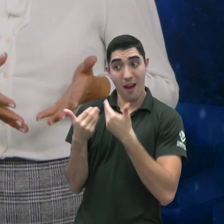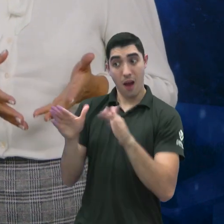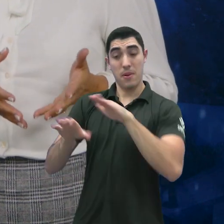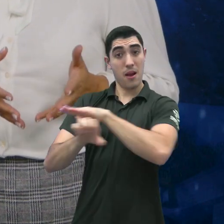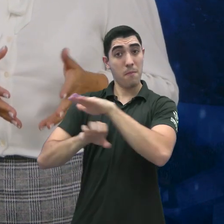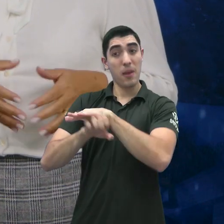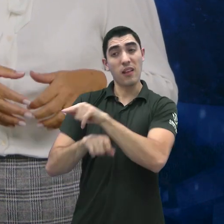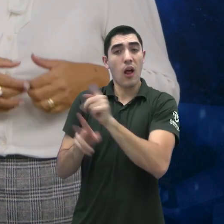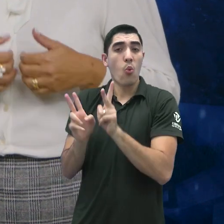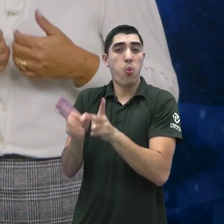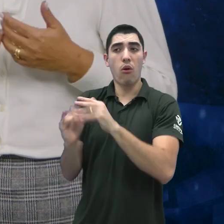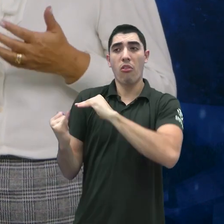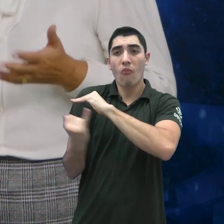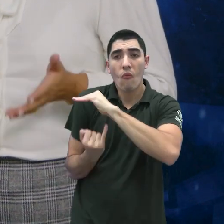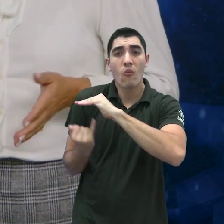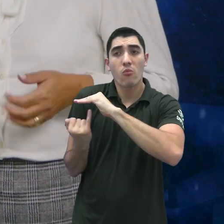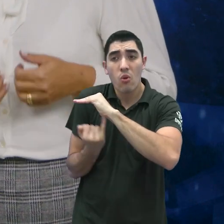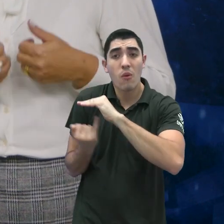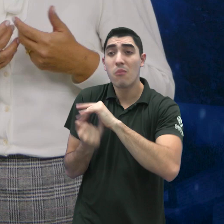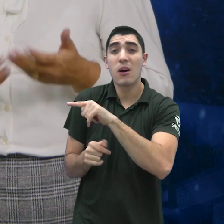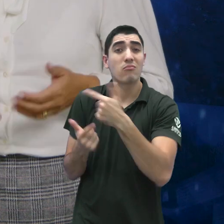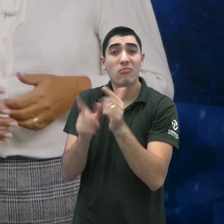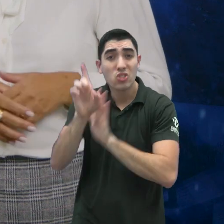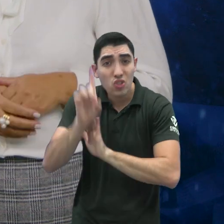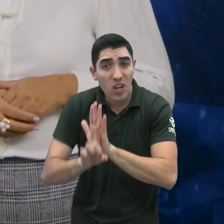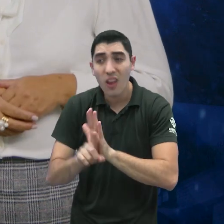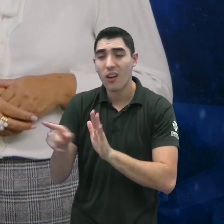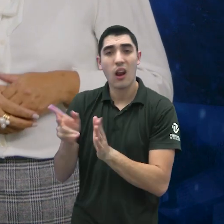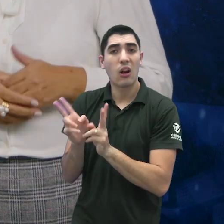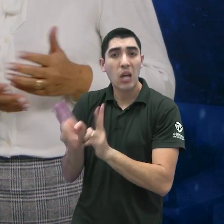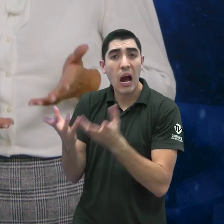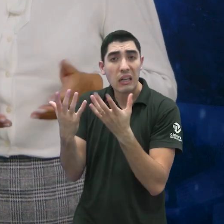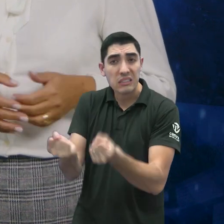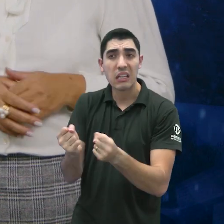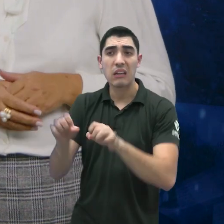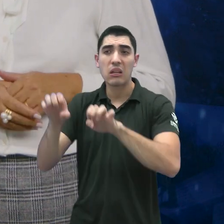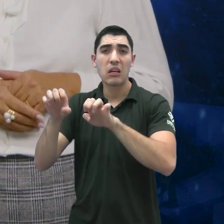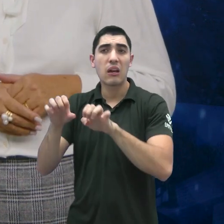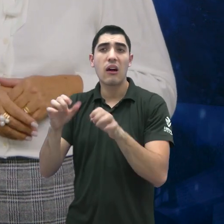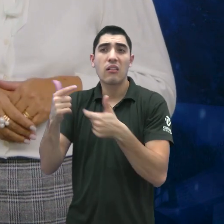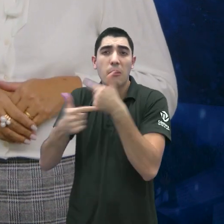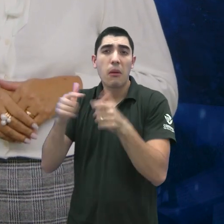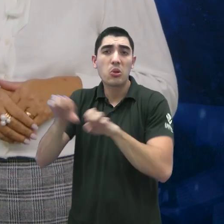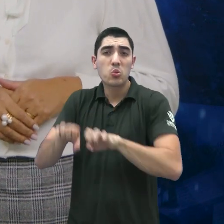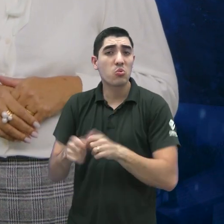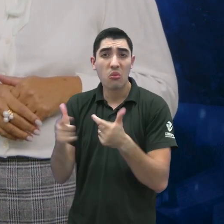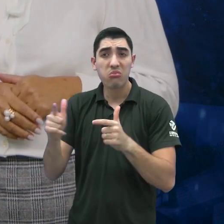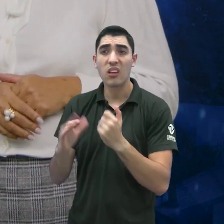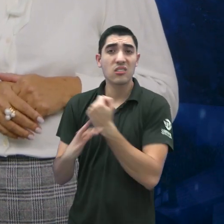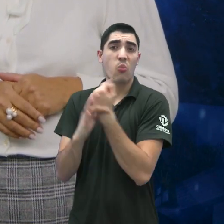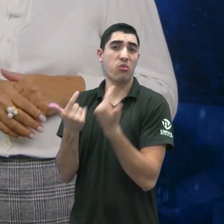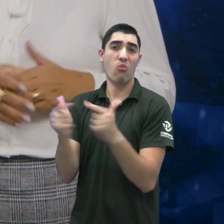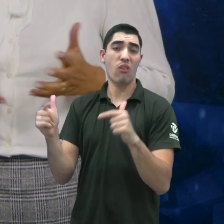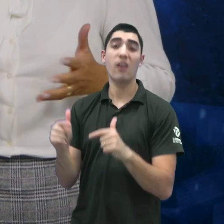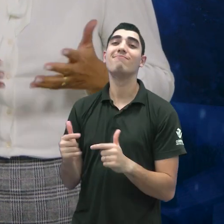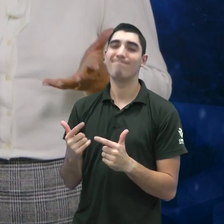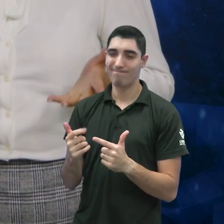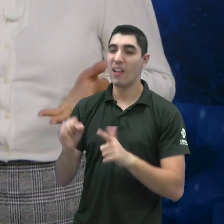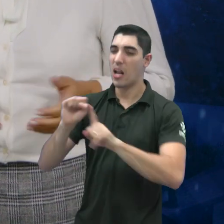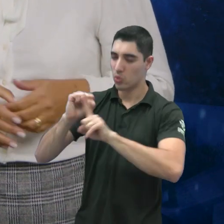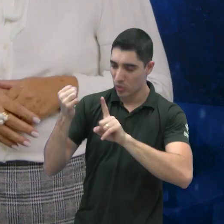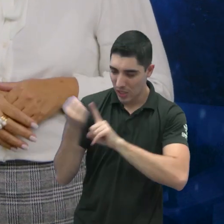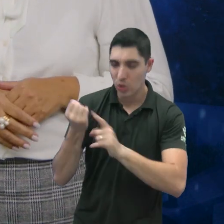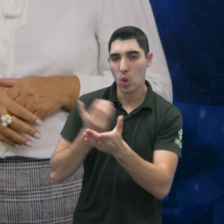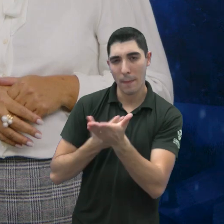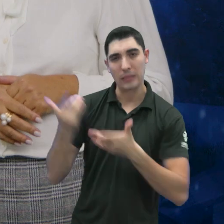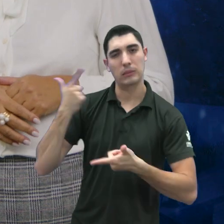nessa informalidade, às vezes não têm direitos, estão na precariedade, e é um desafio para toda a sociedade, né? Como